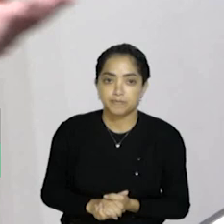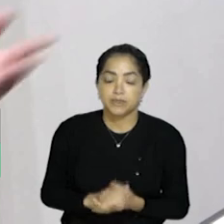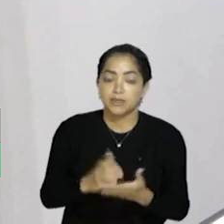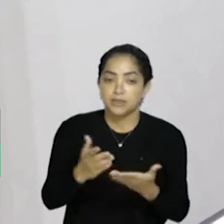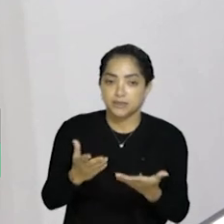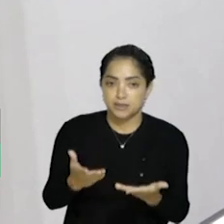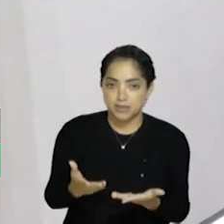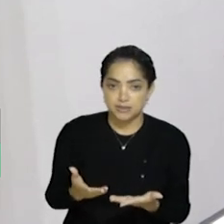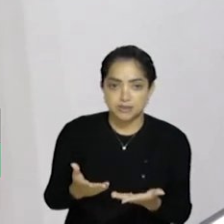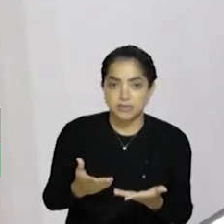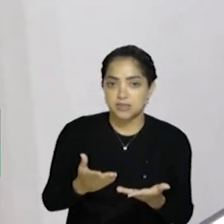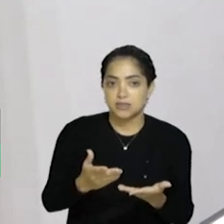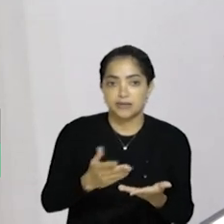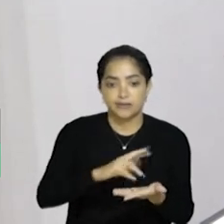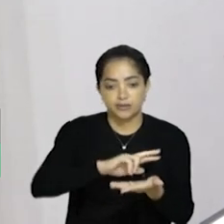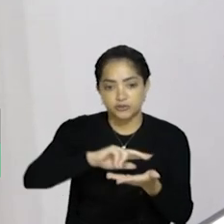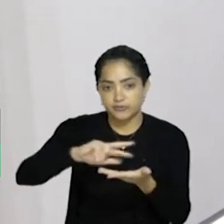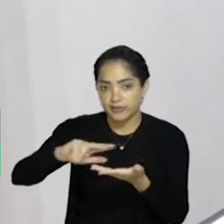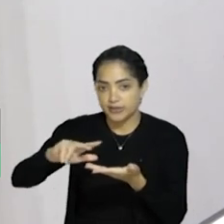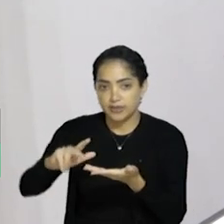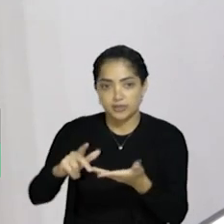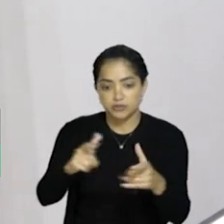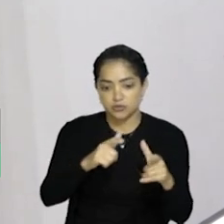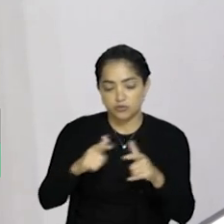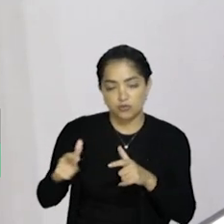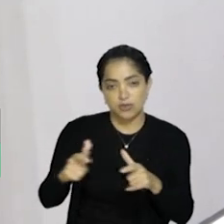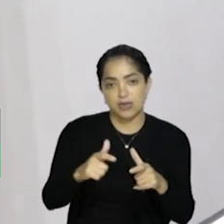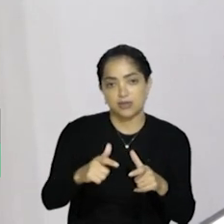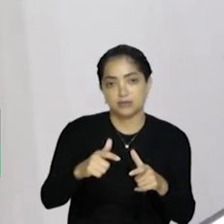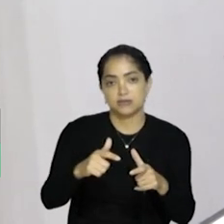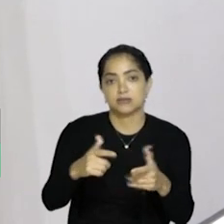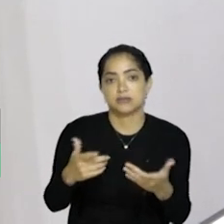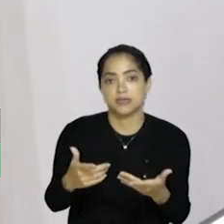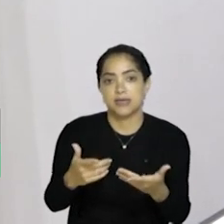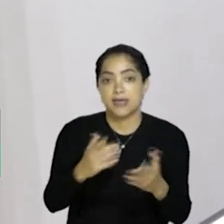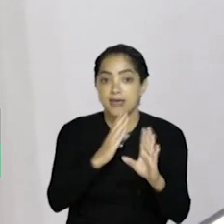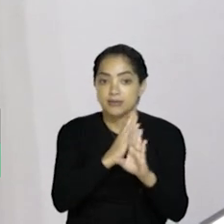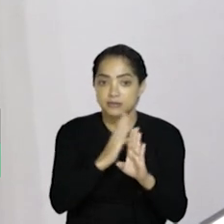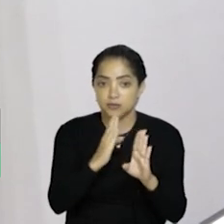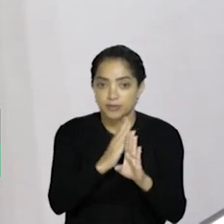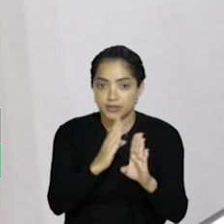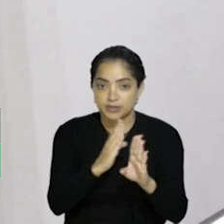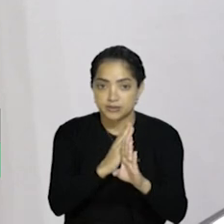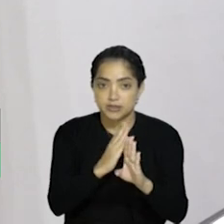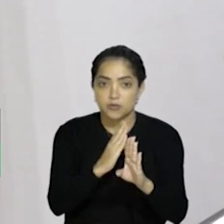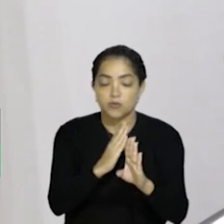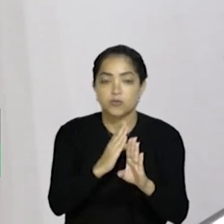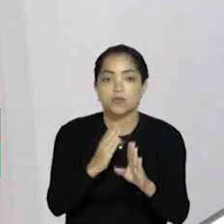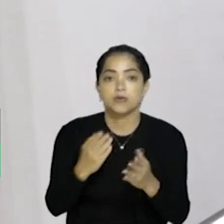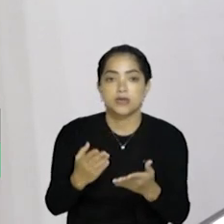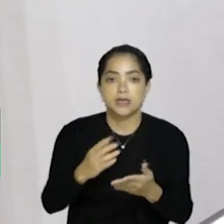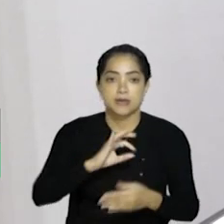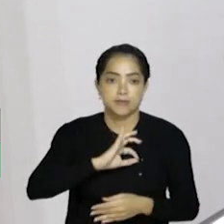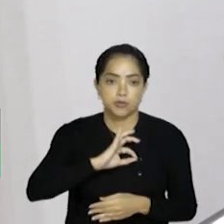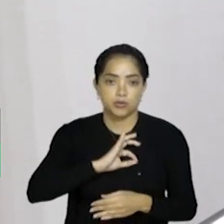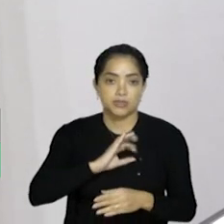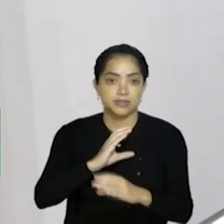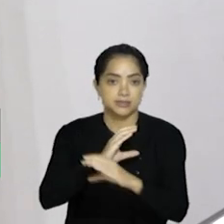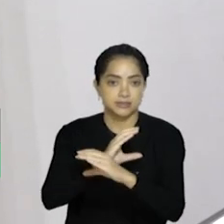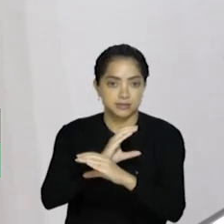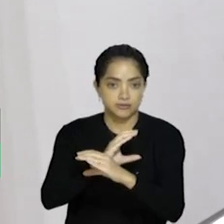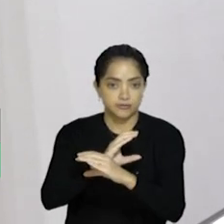assim vários locais dos Estados essa operação contou com a polícia civil de